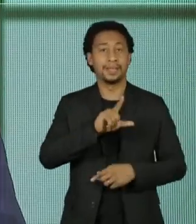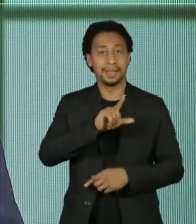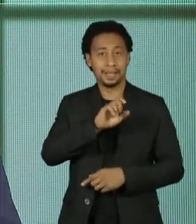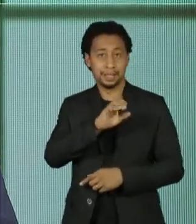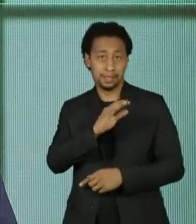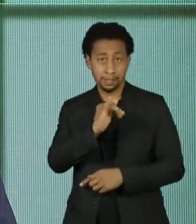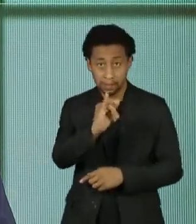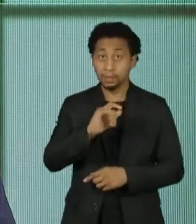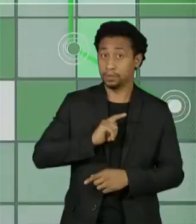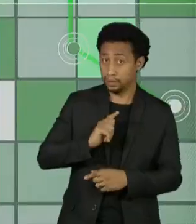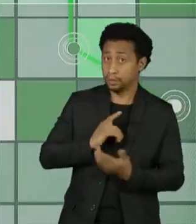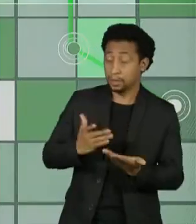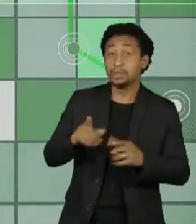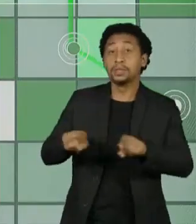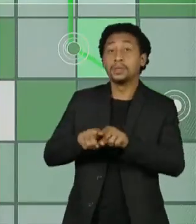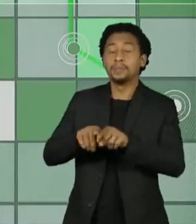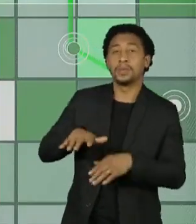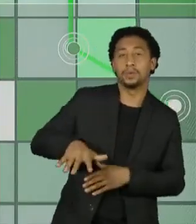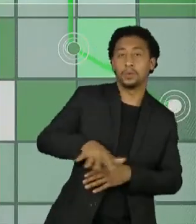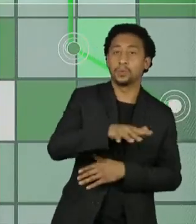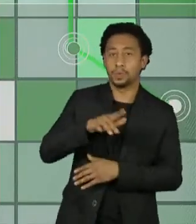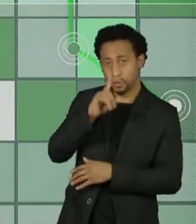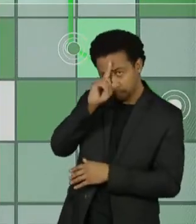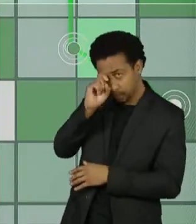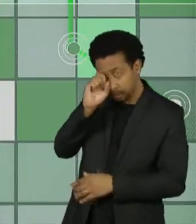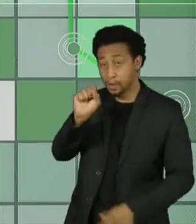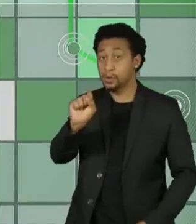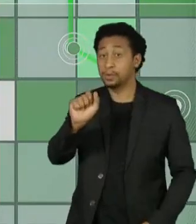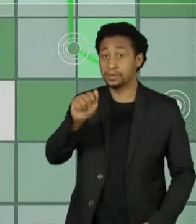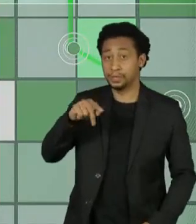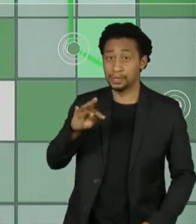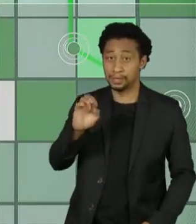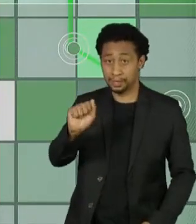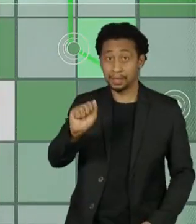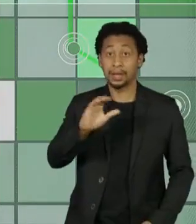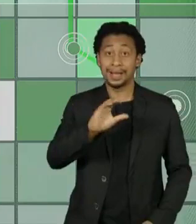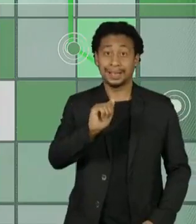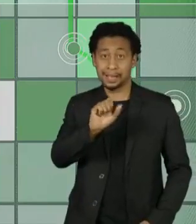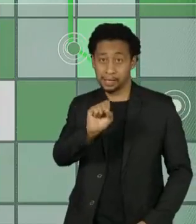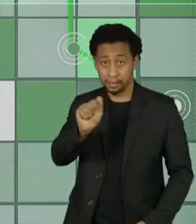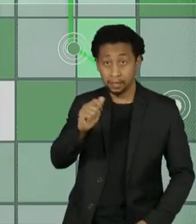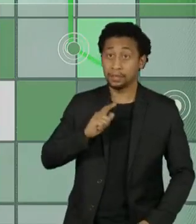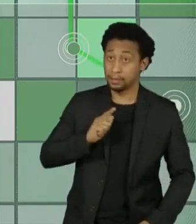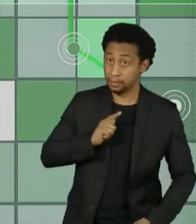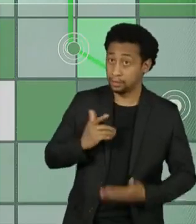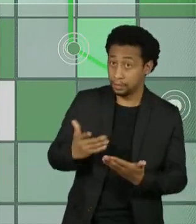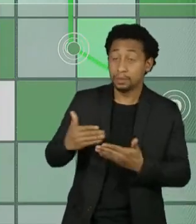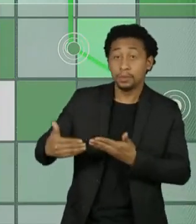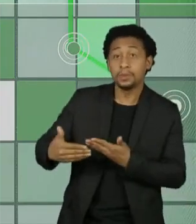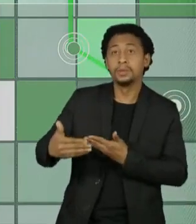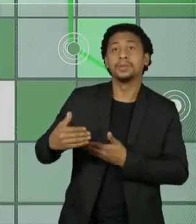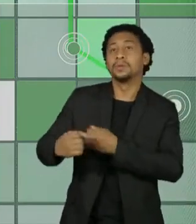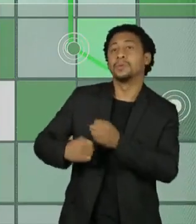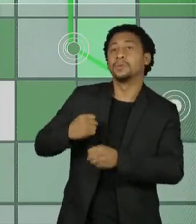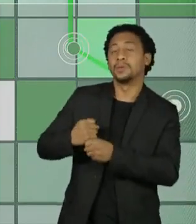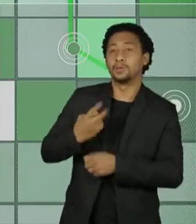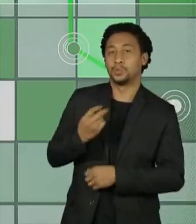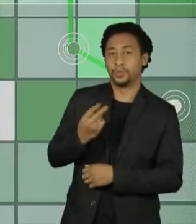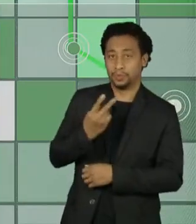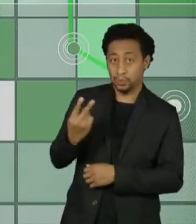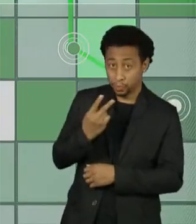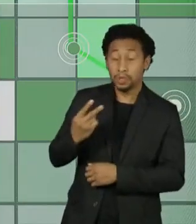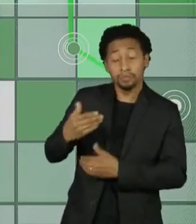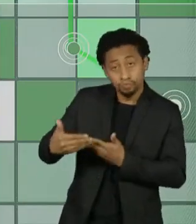Santas Casas, com mais Santas Casas. Nós aumentamos 50% o repasse para Santas Casas agora nesse ano de 22, senão elas já teriam